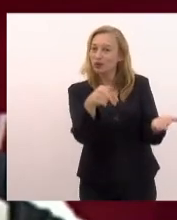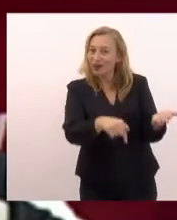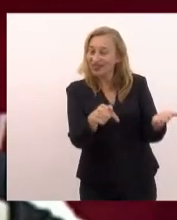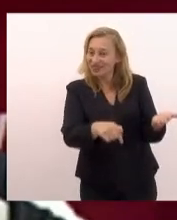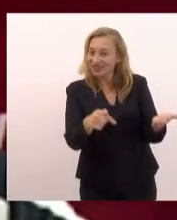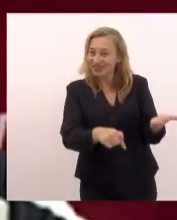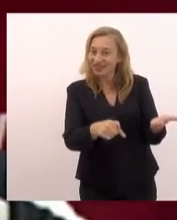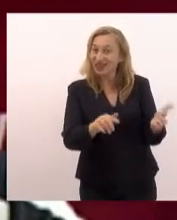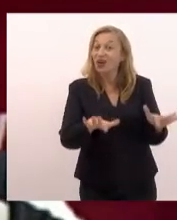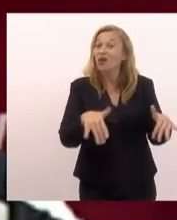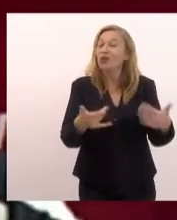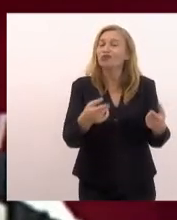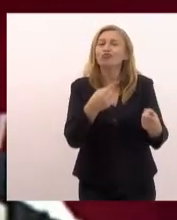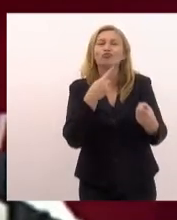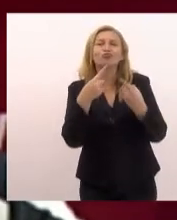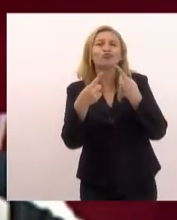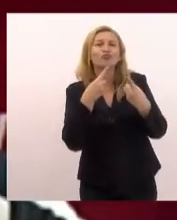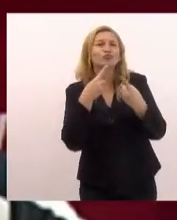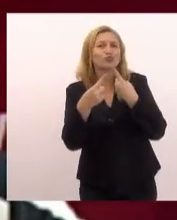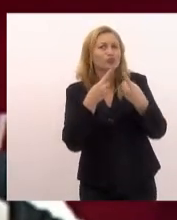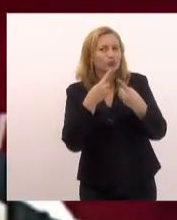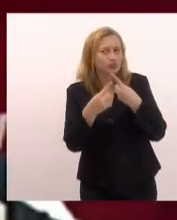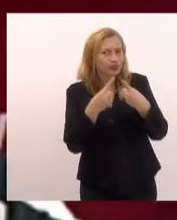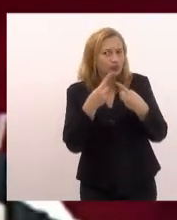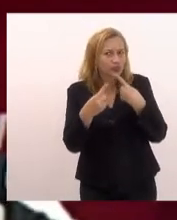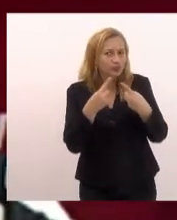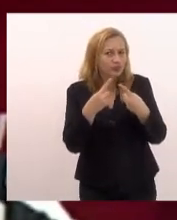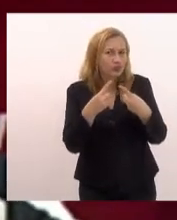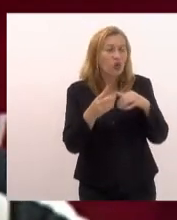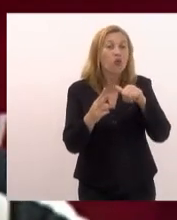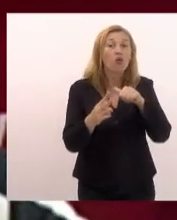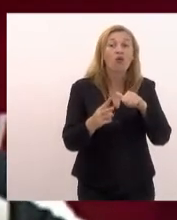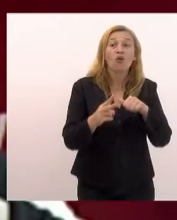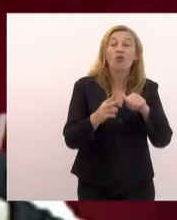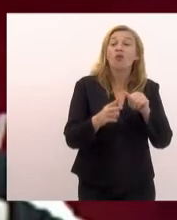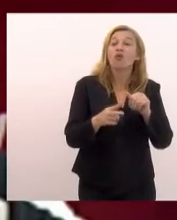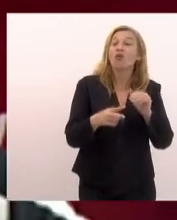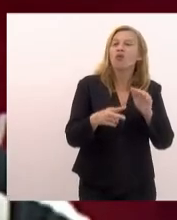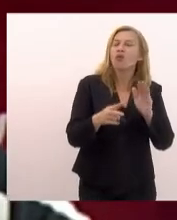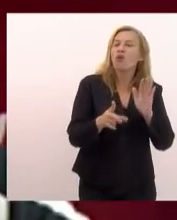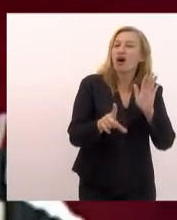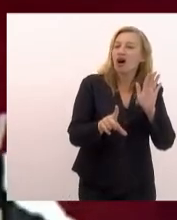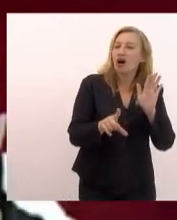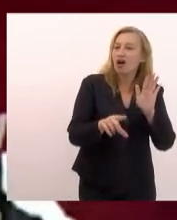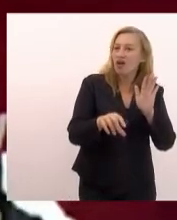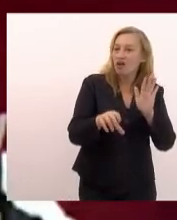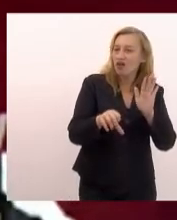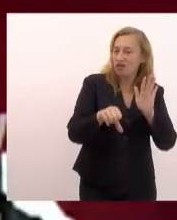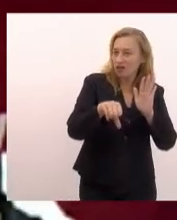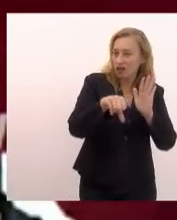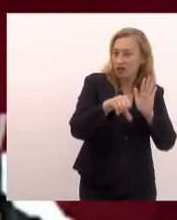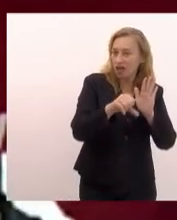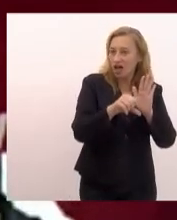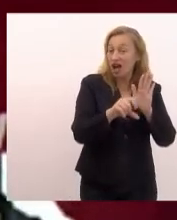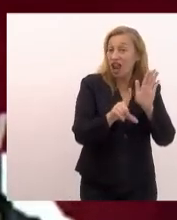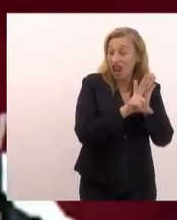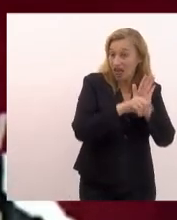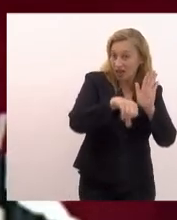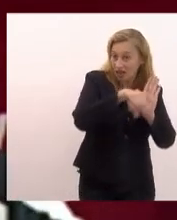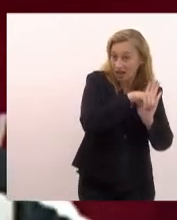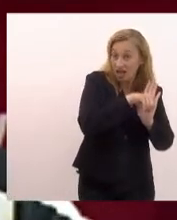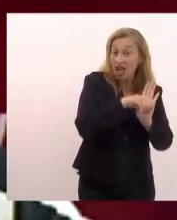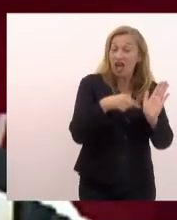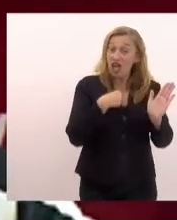procedimento quando debatemos os vetos e nós, e eu fui uma das autoras desse